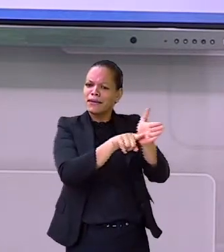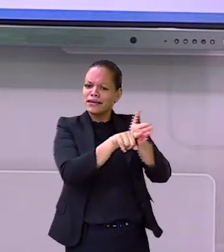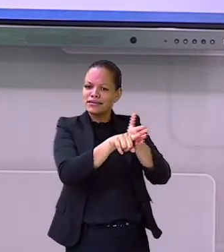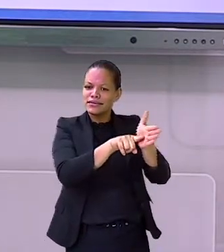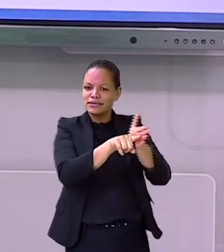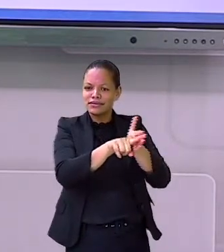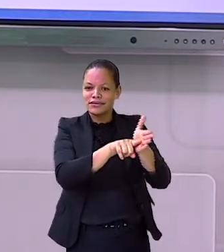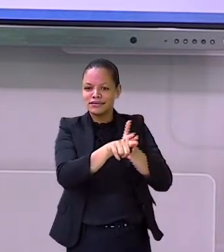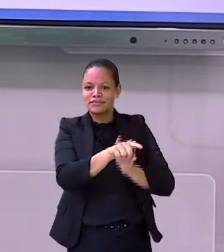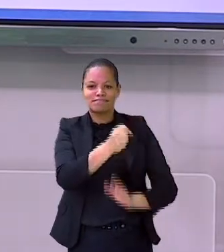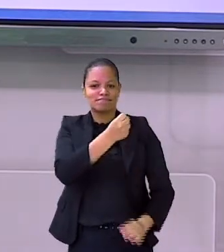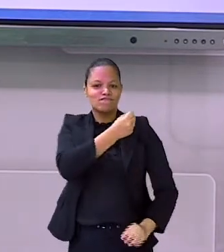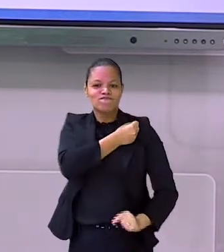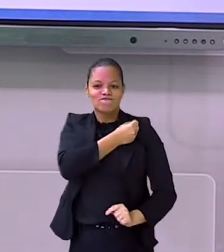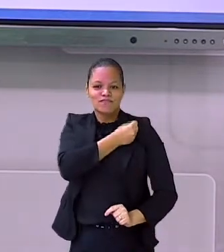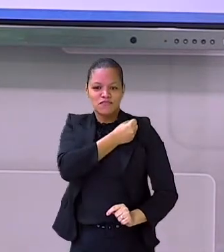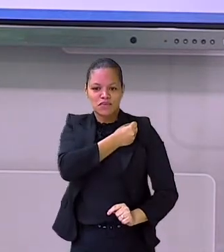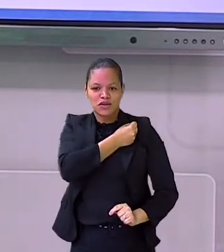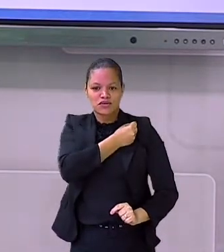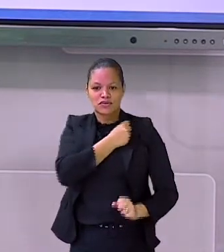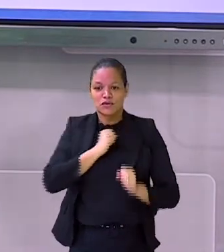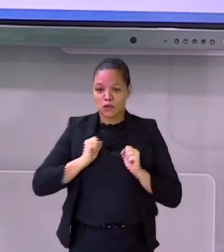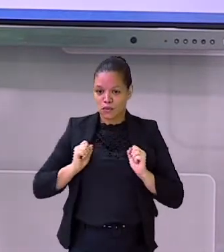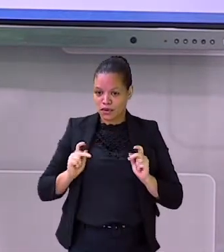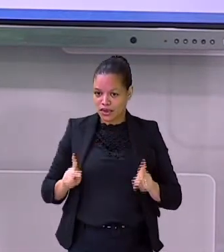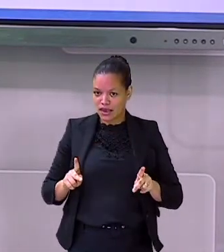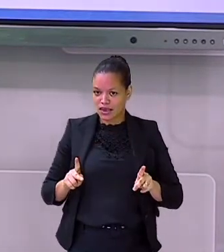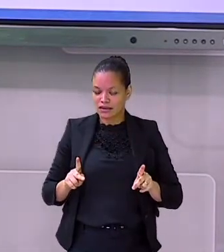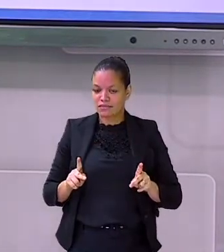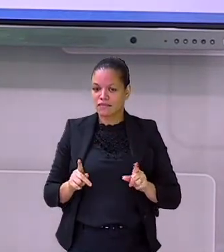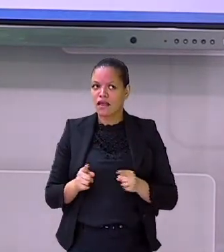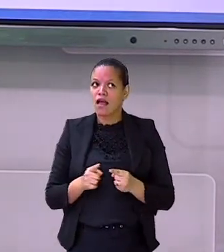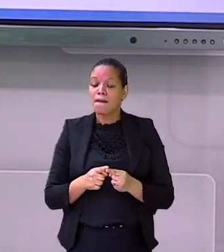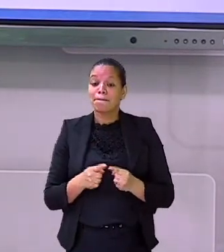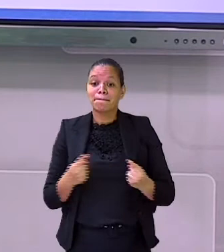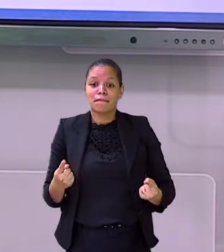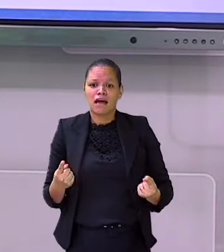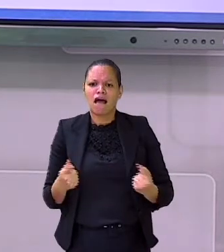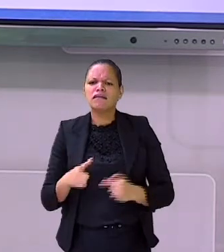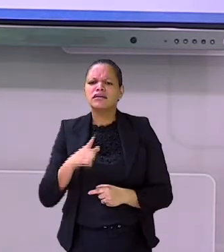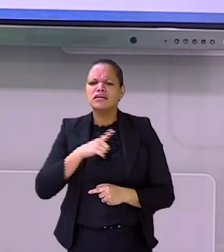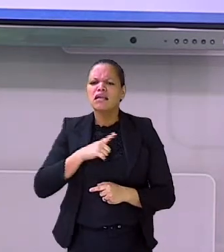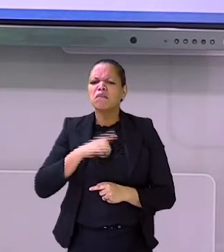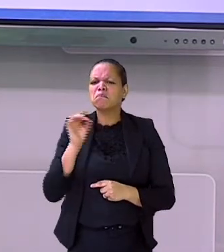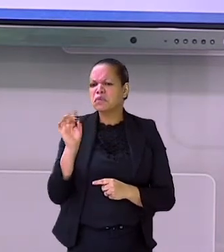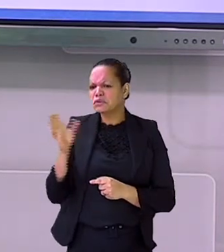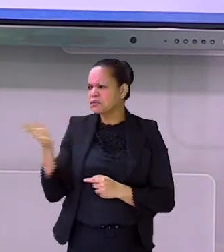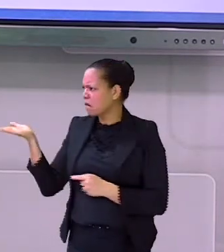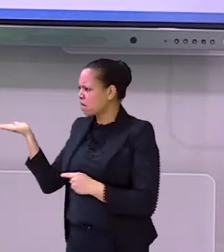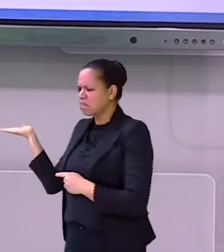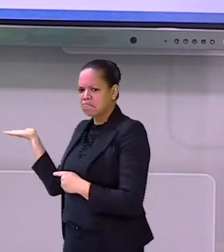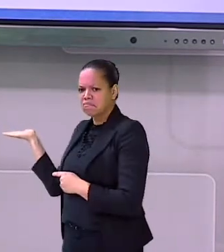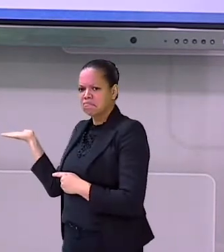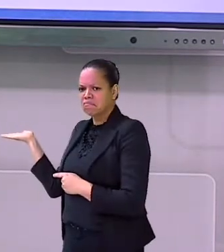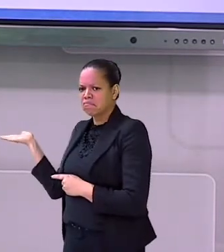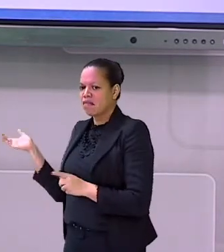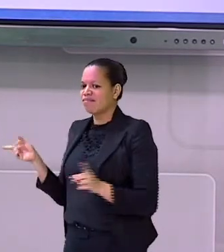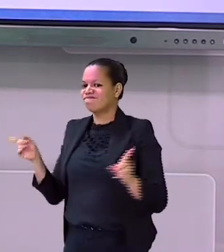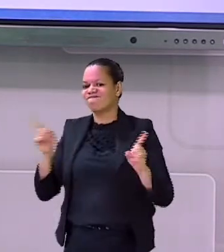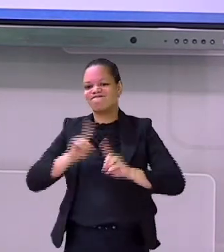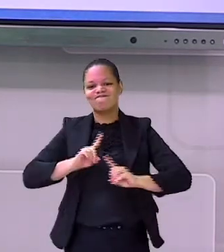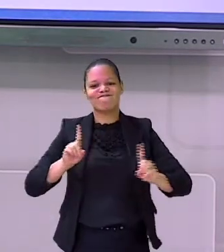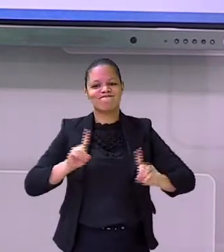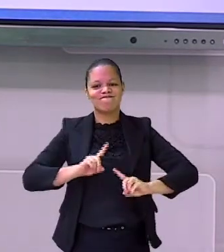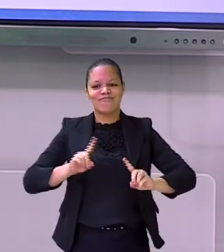te mostrar. Agora, será que existe só esse tipo de gráfico aqui? Não.